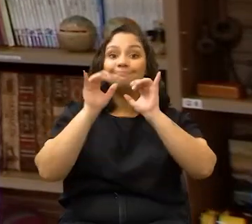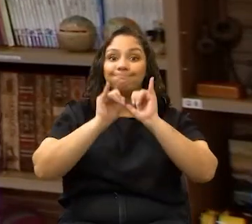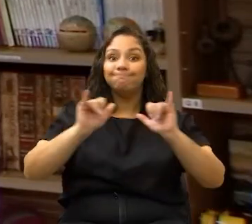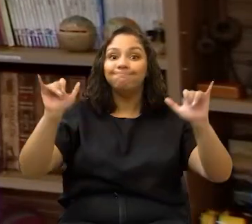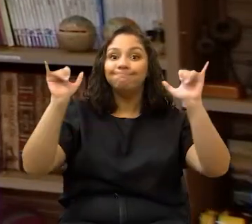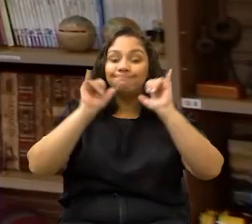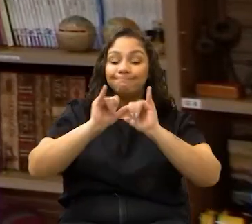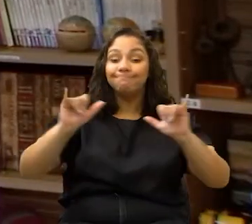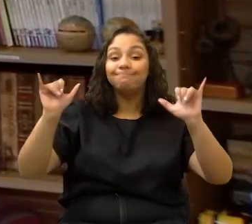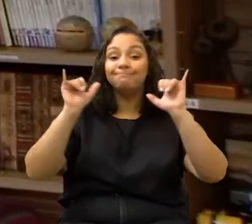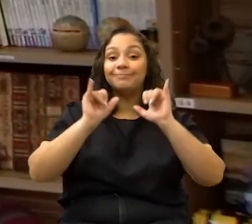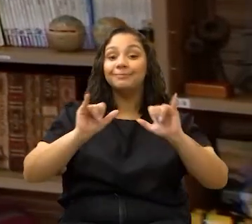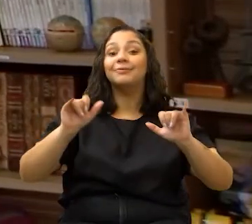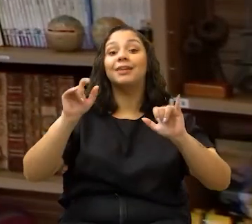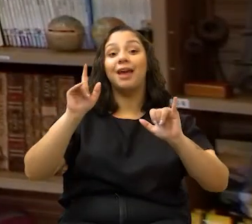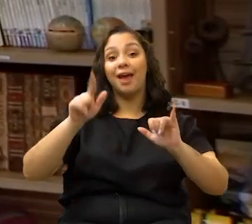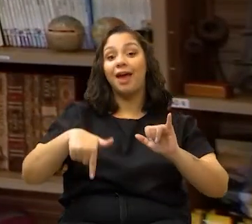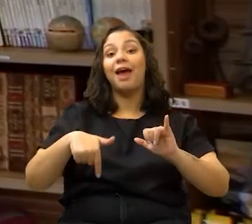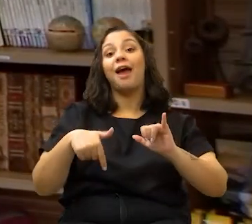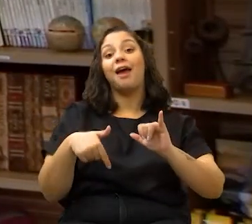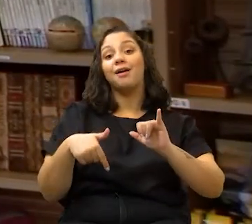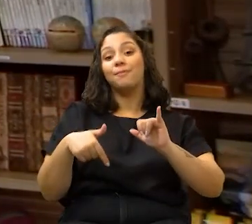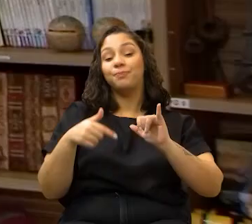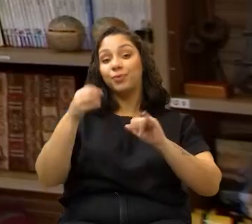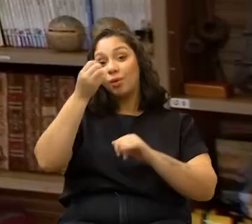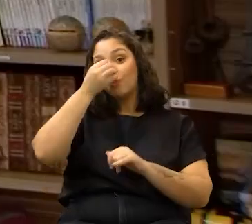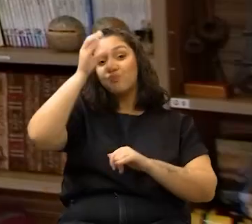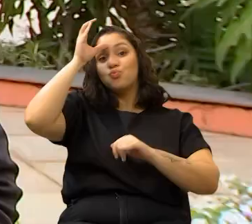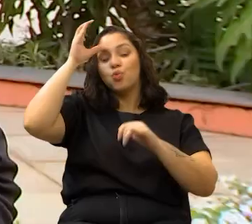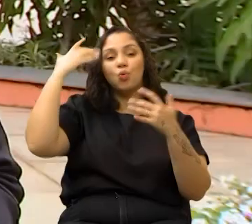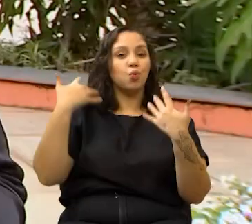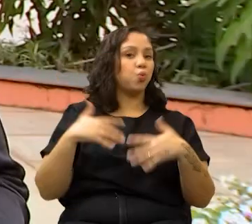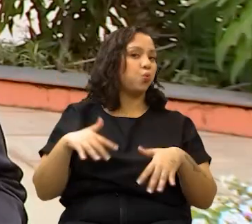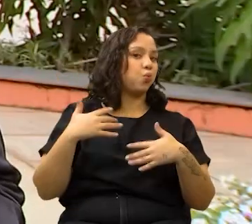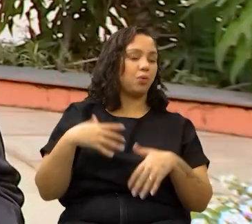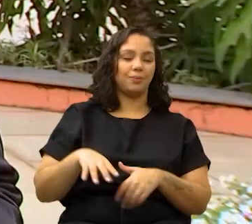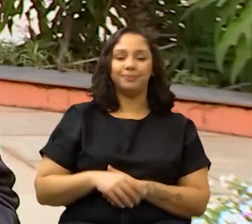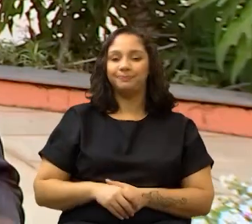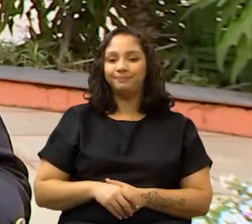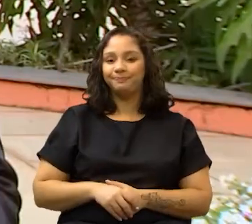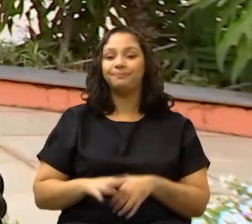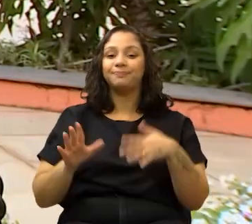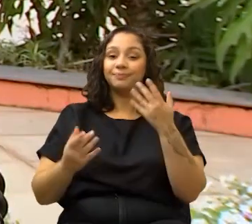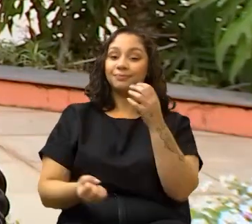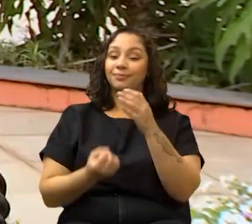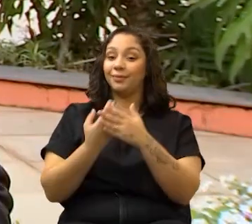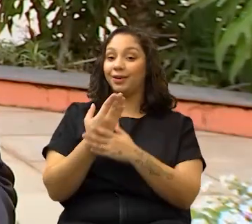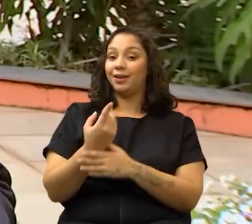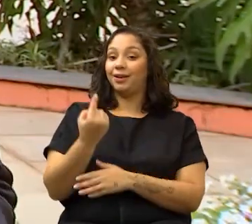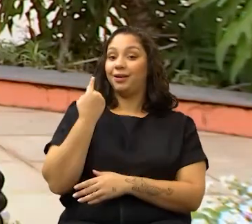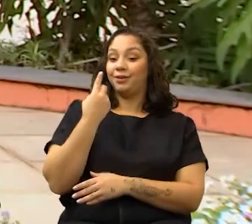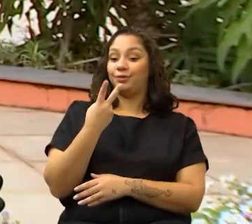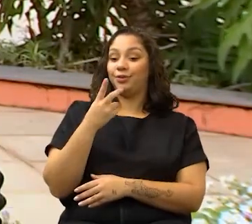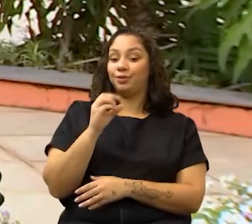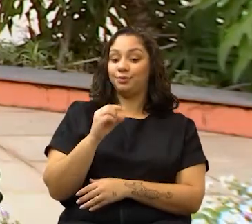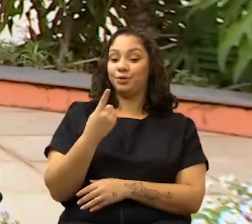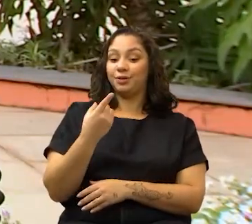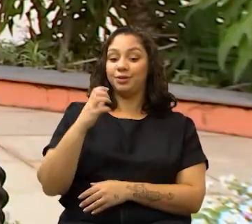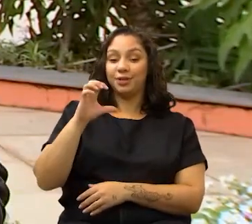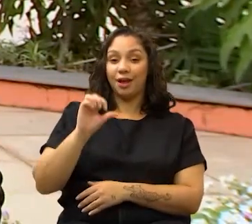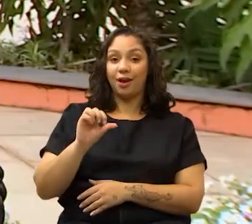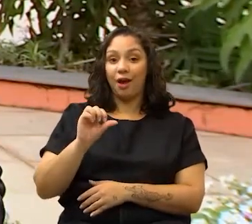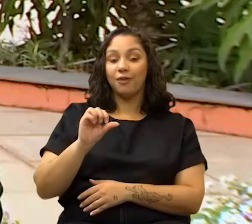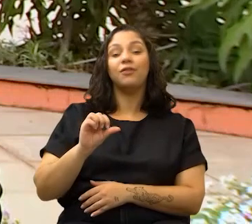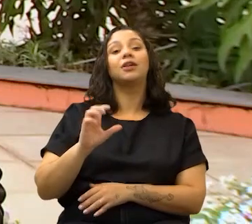do trabalho deles é mínima. E é conhecimento também. Desde a sua criação, em 2009, a Tigrinhos